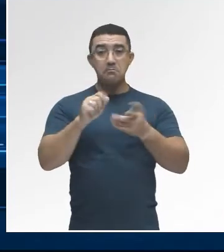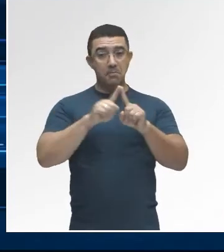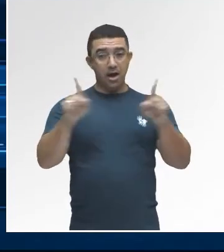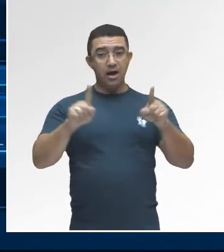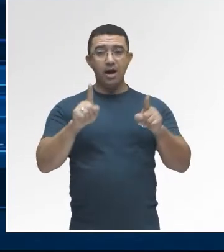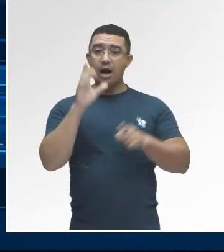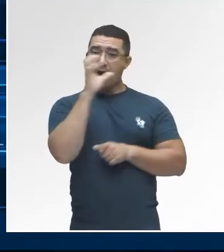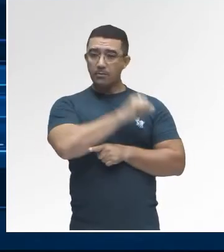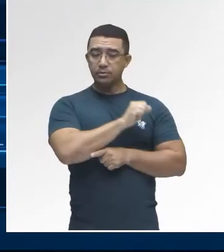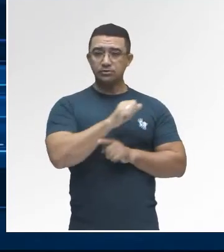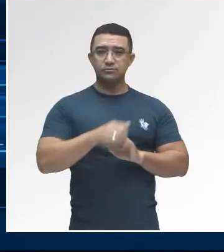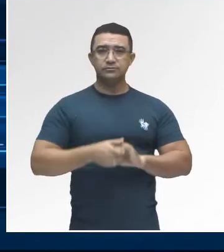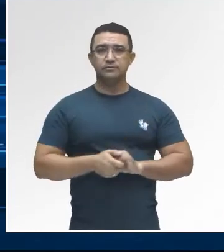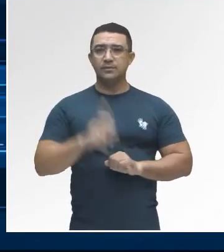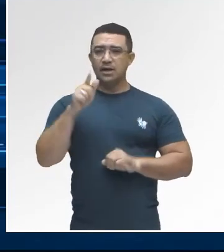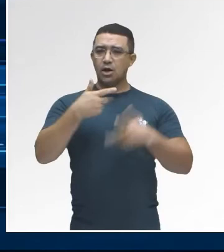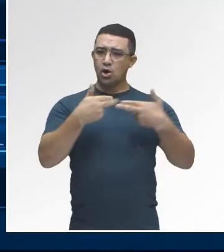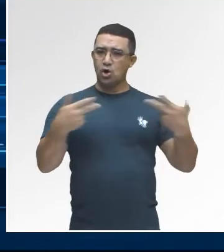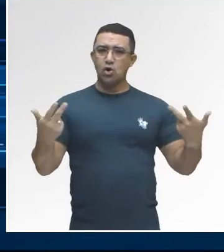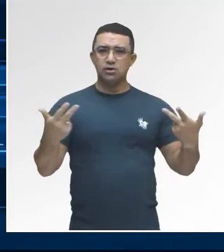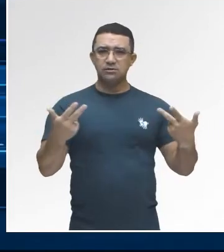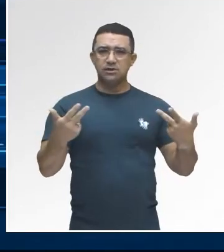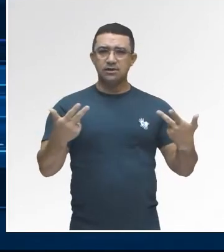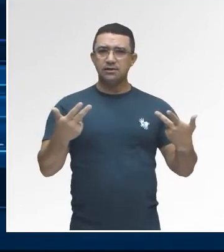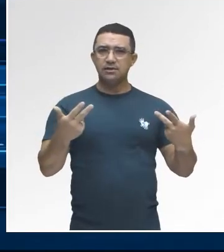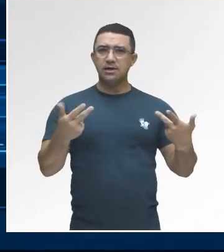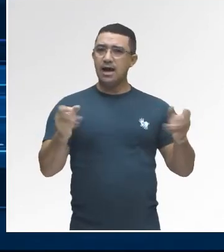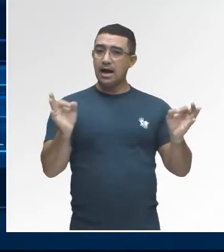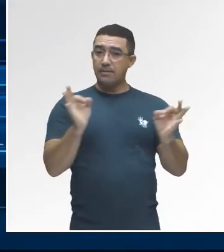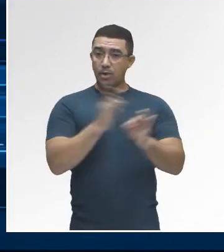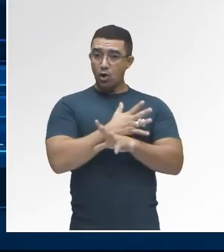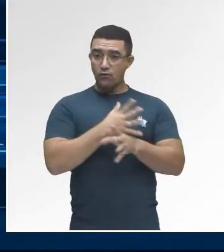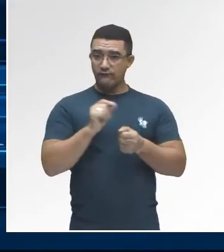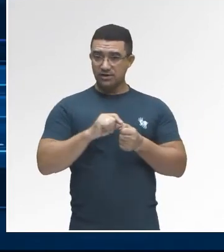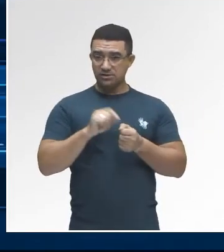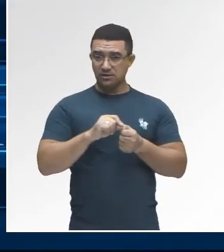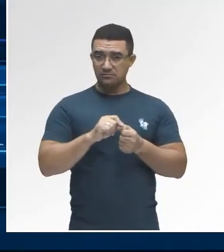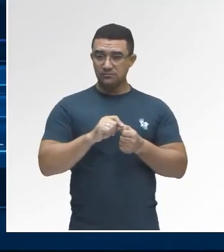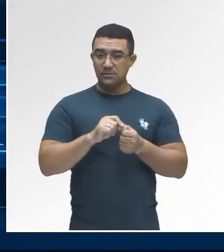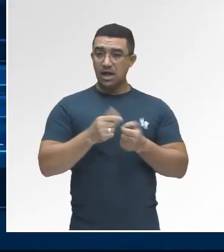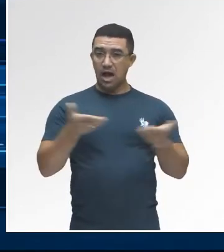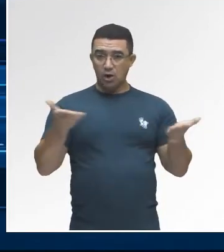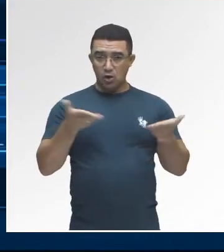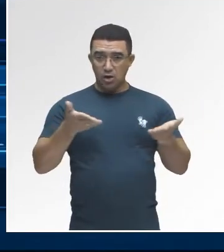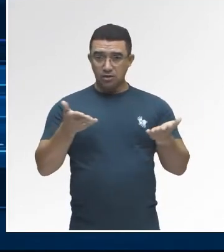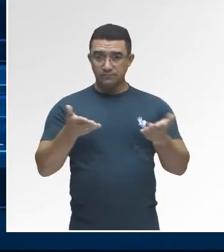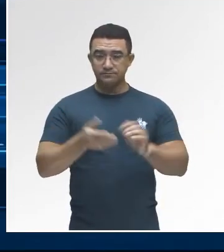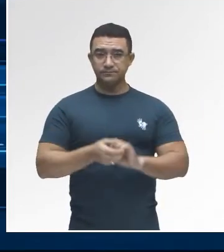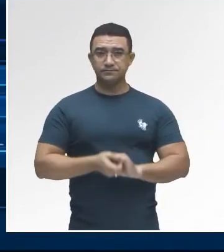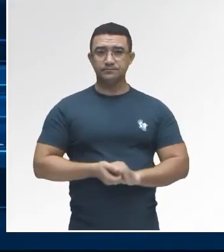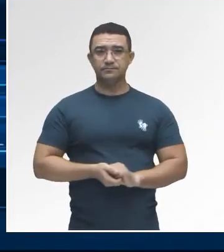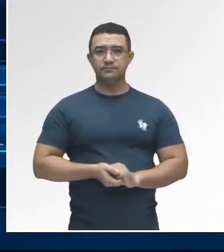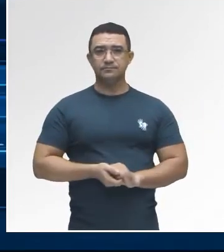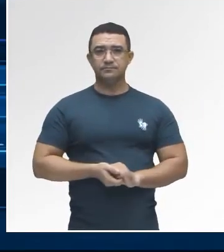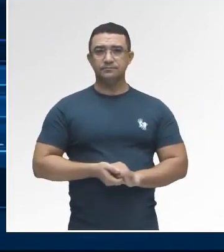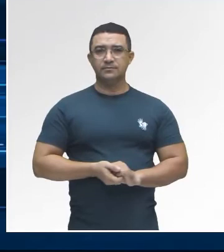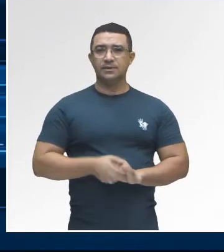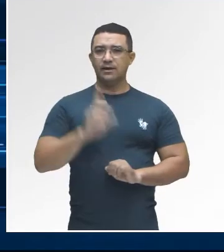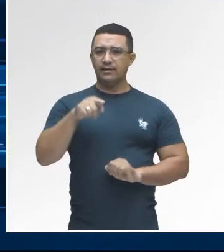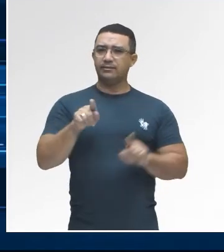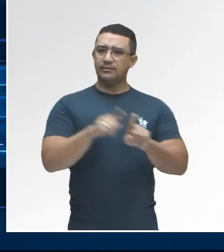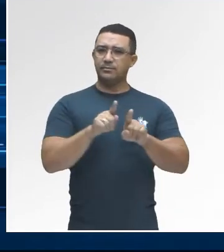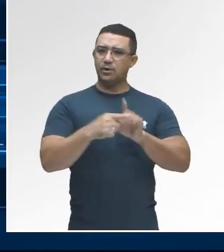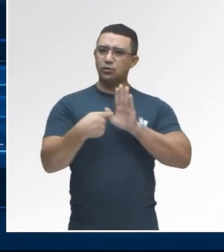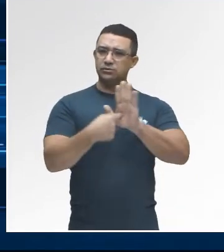ideia de algo que você acabou de fazer, ou que algo que acabou de acontecer. Tá? Então ele serve para dar essa ideia